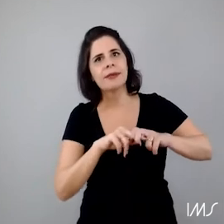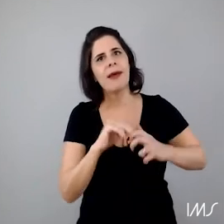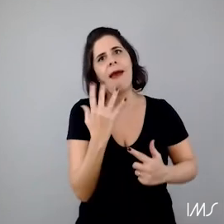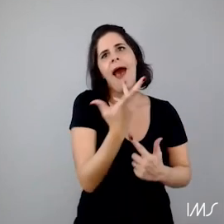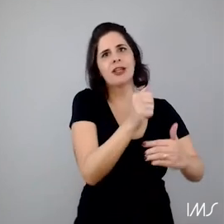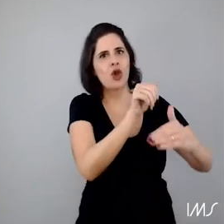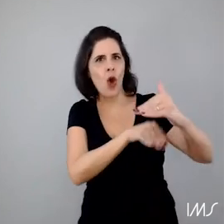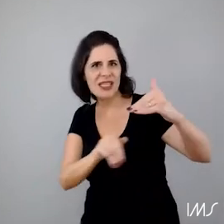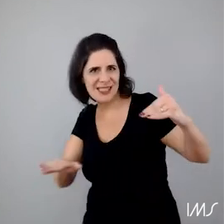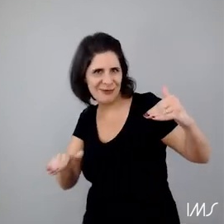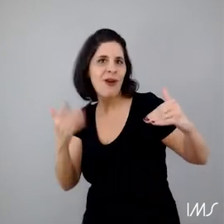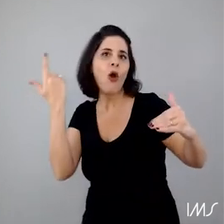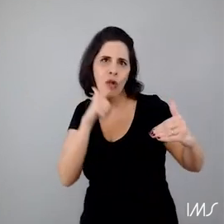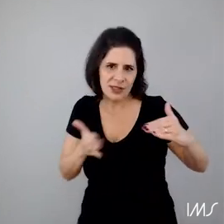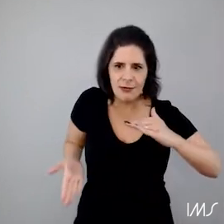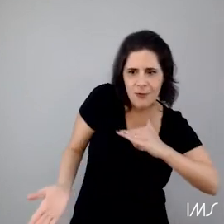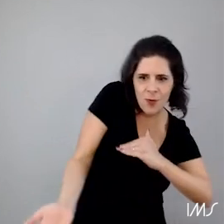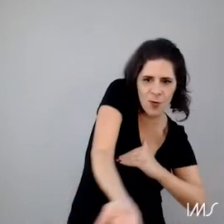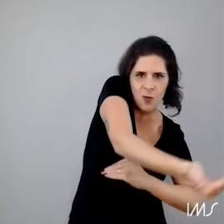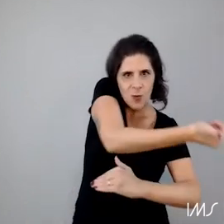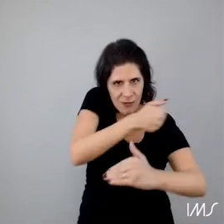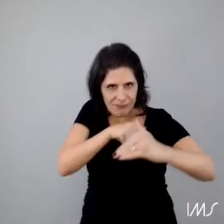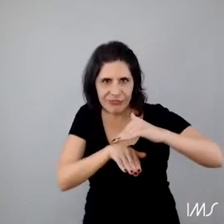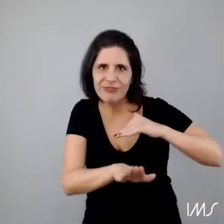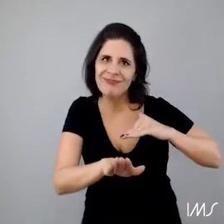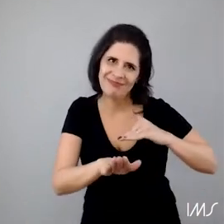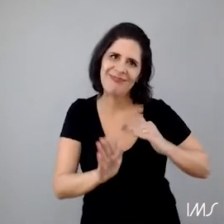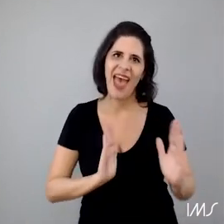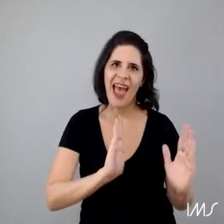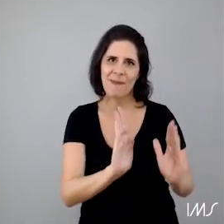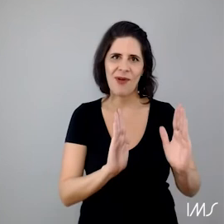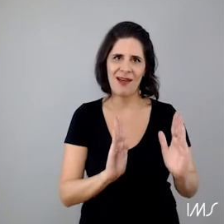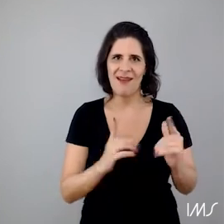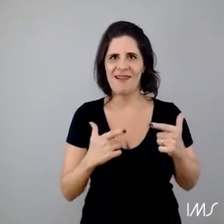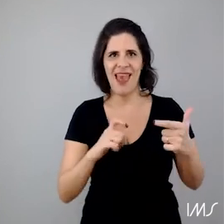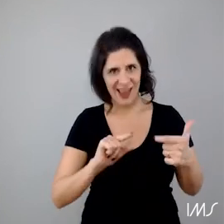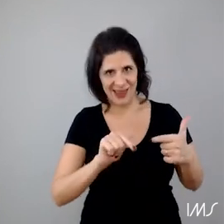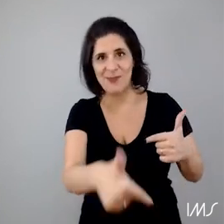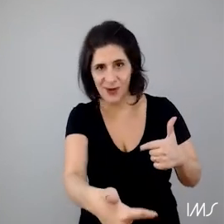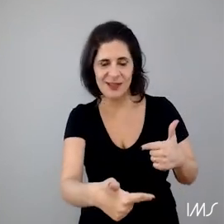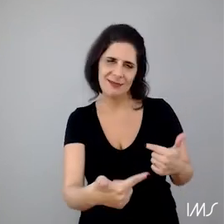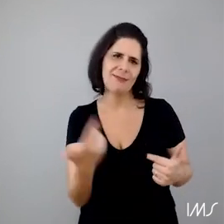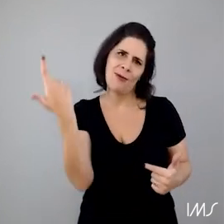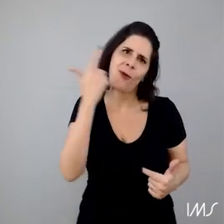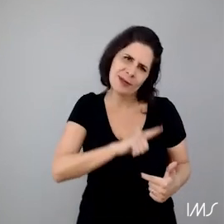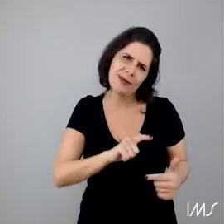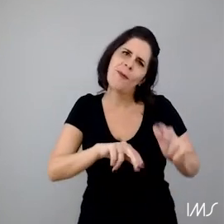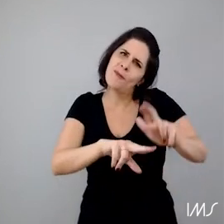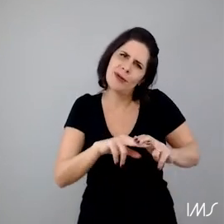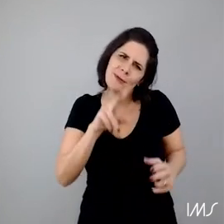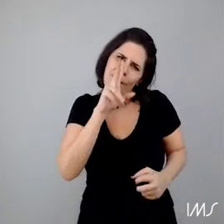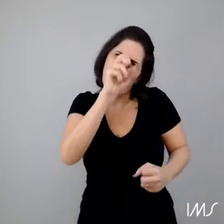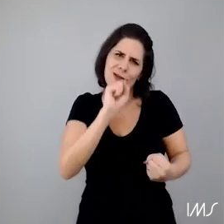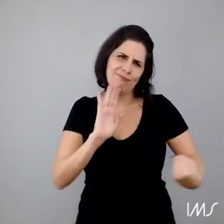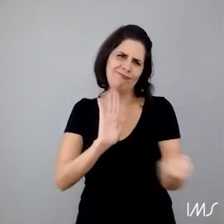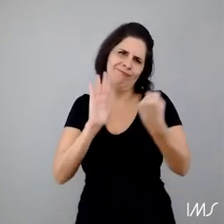e tornar essa coleção do MASP conhecida em todo mundo, como você sabe.